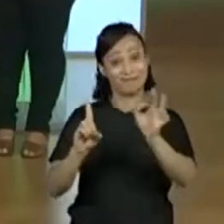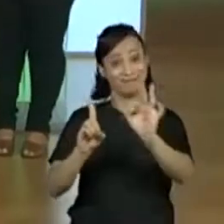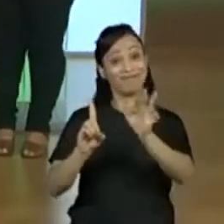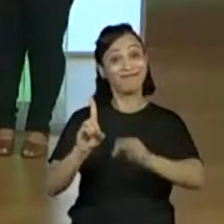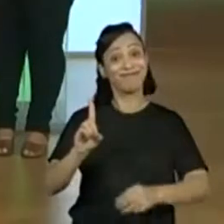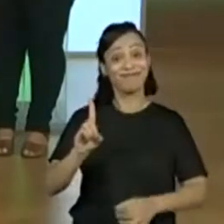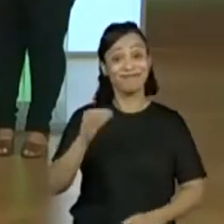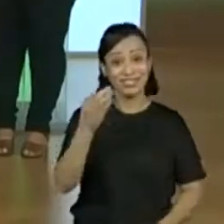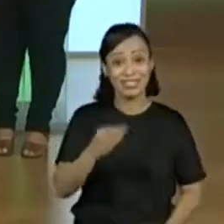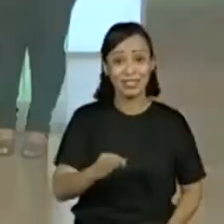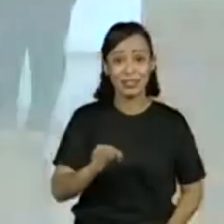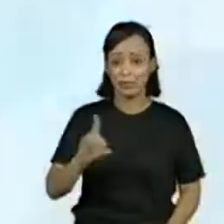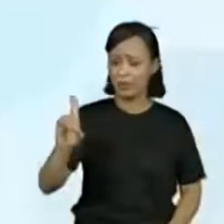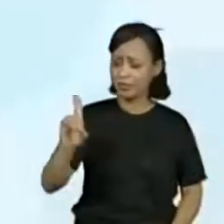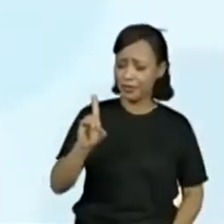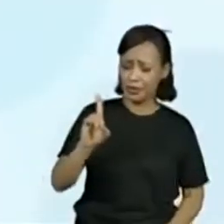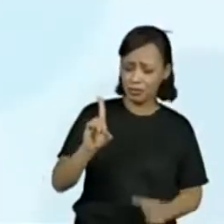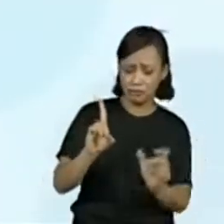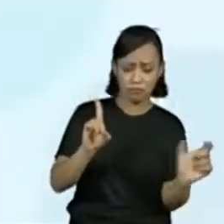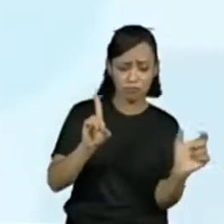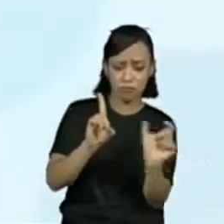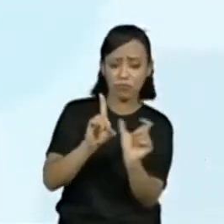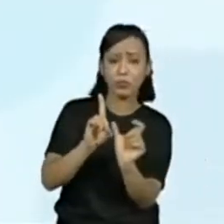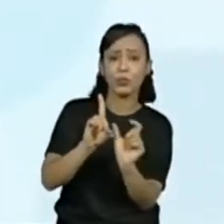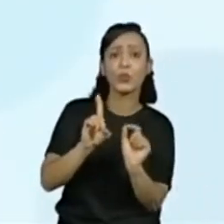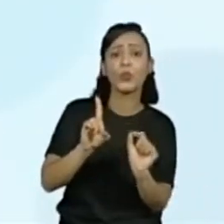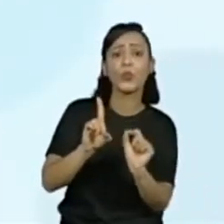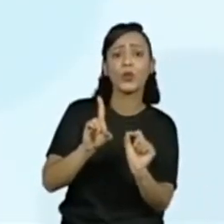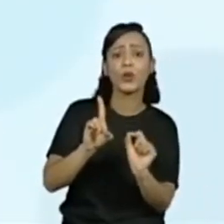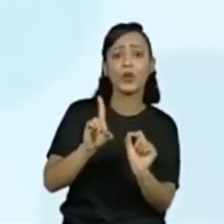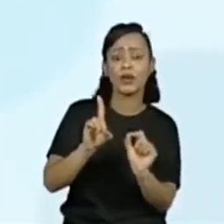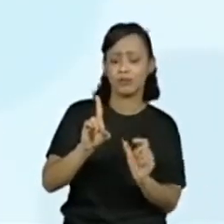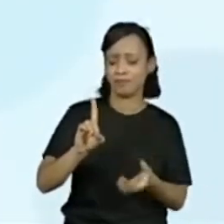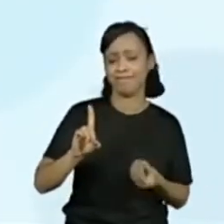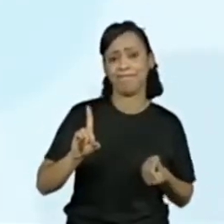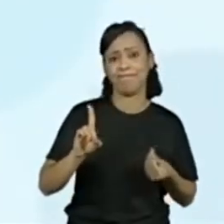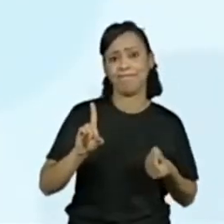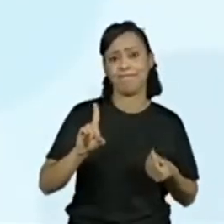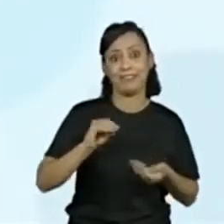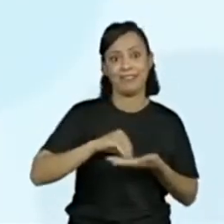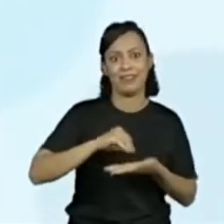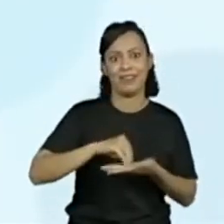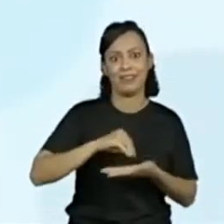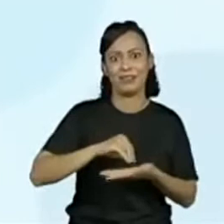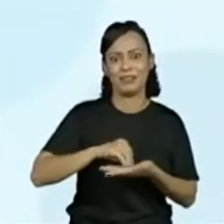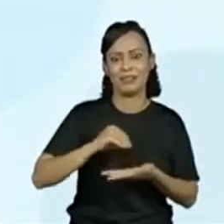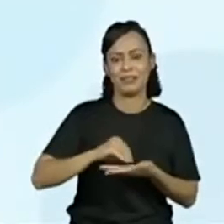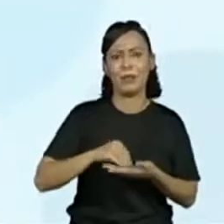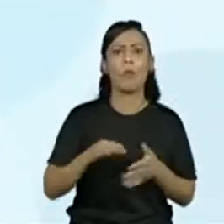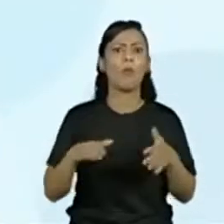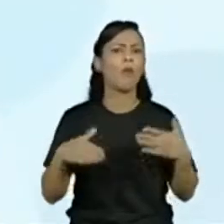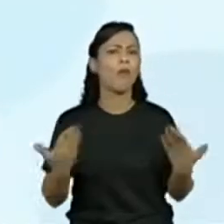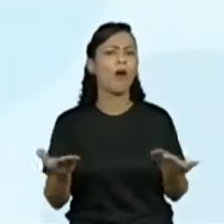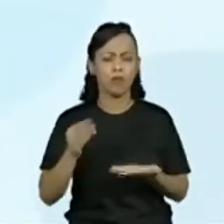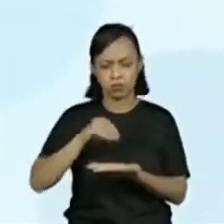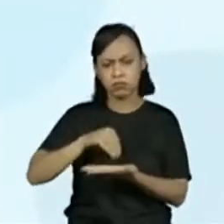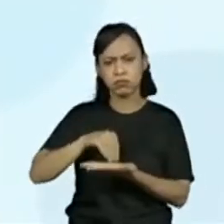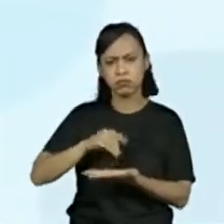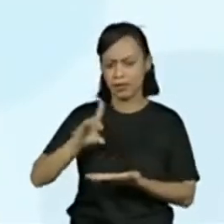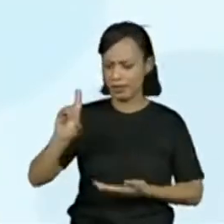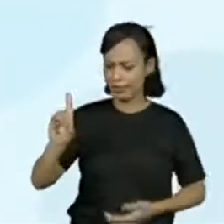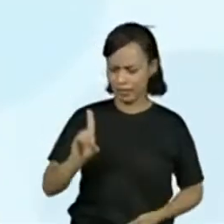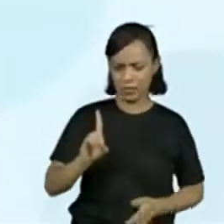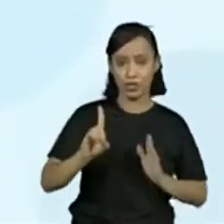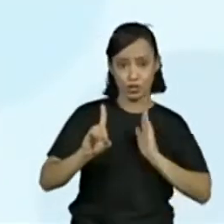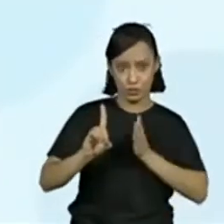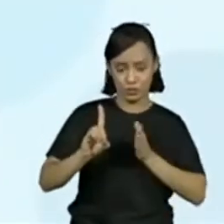só que ele sozinho não consegue dar conta né de fazer esse som do de um precisa de com letra é de